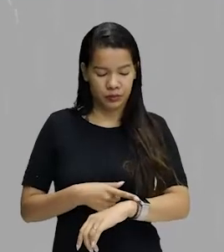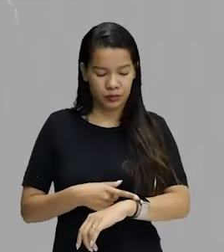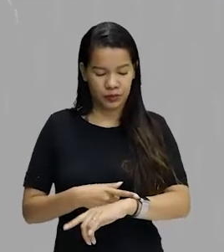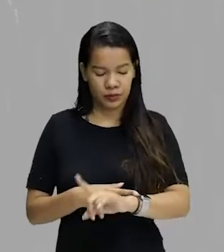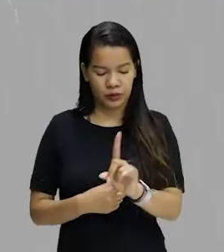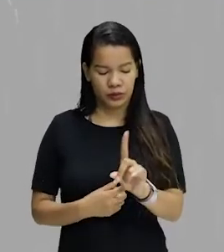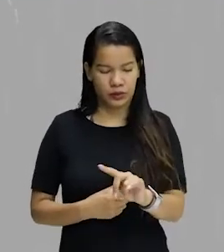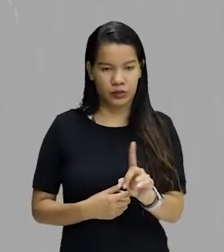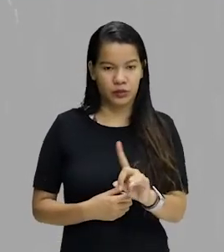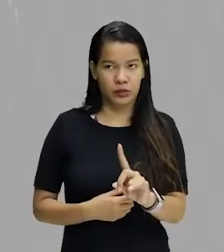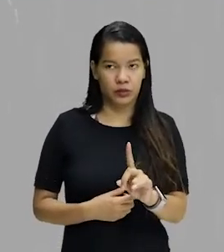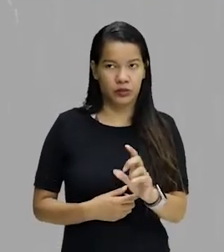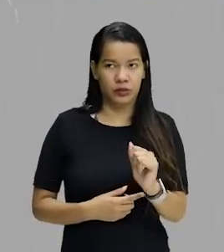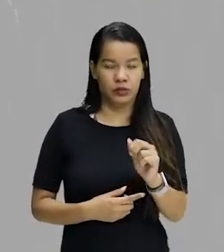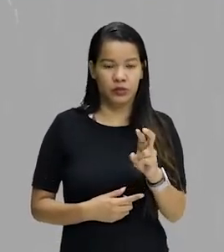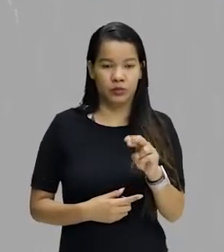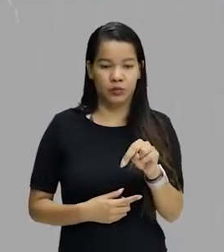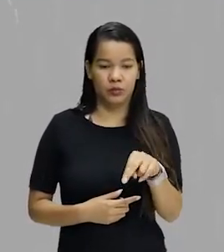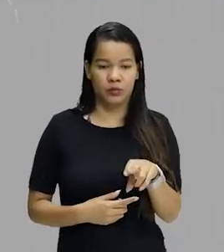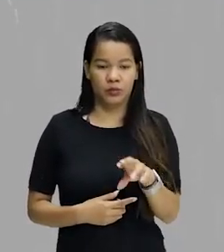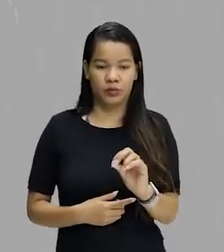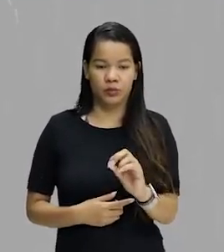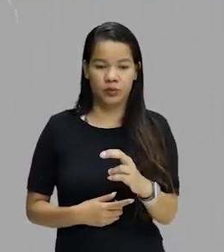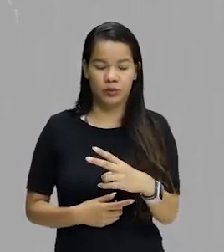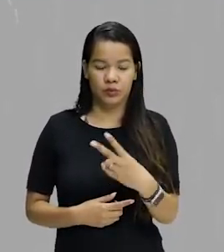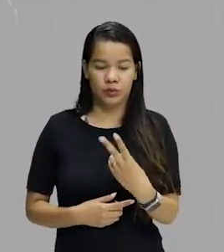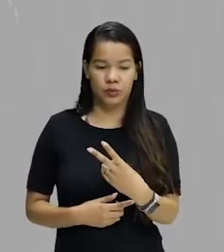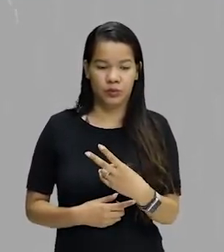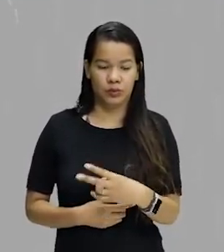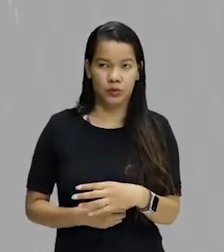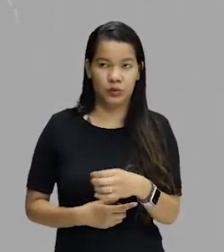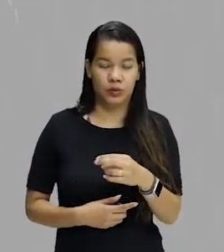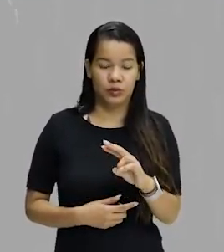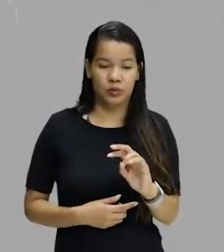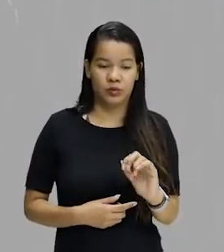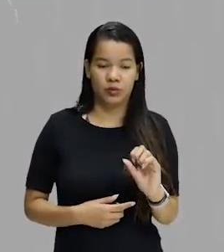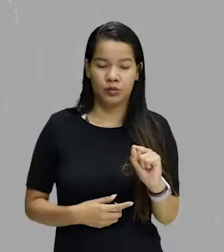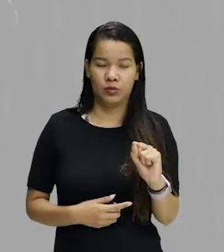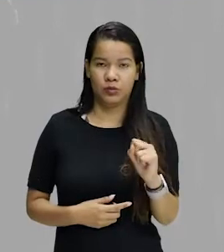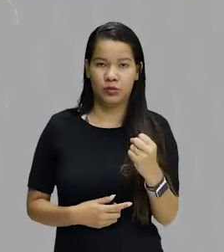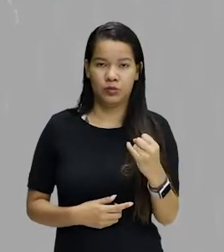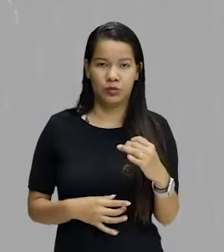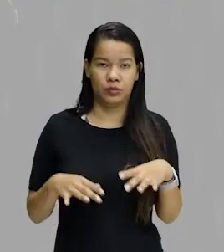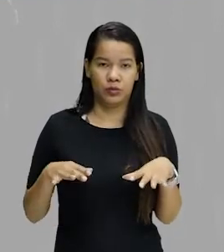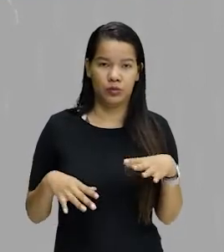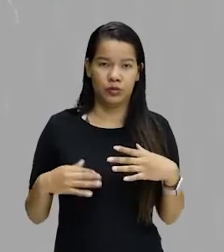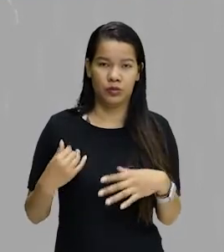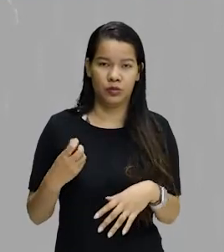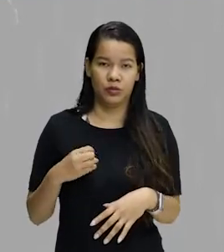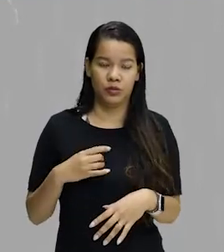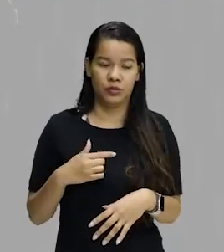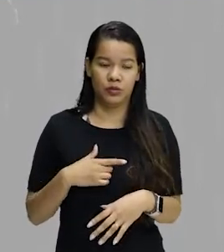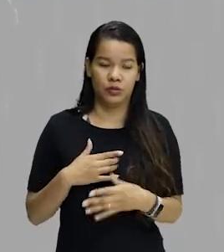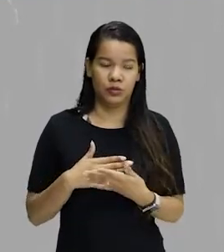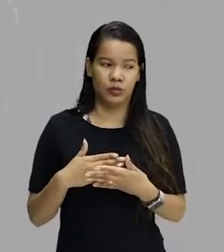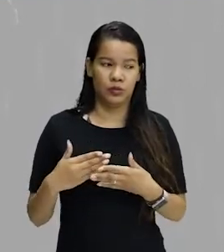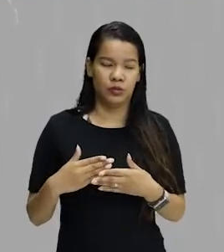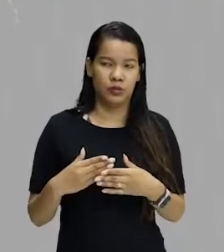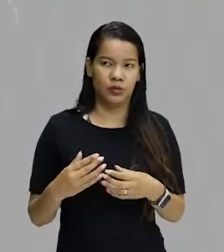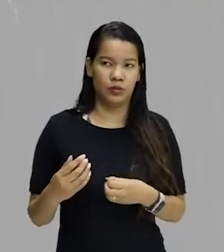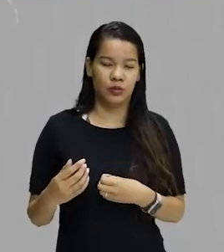e não no carbono 8. O carbono 8 seria, se a gente começasse a numeração,